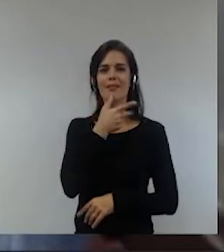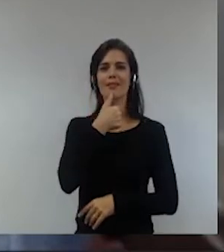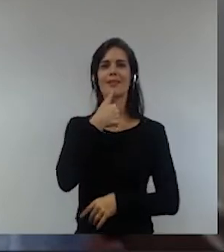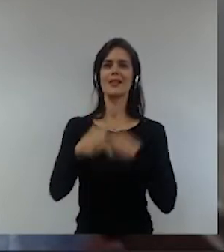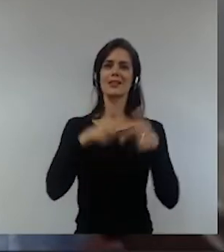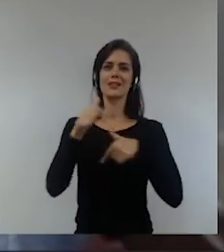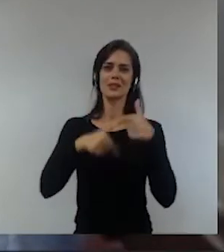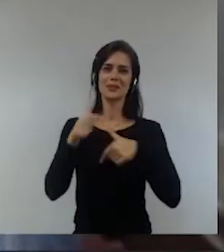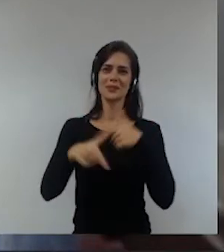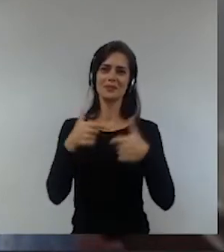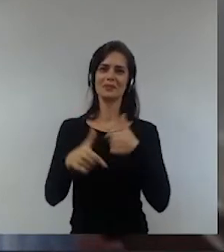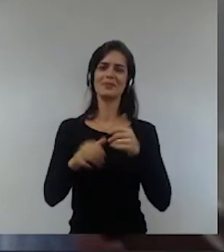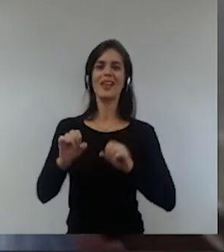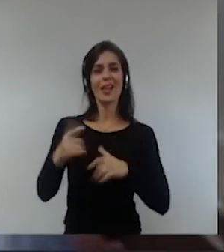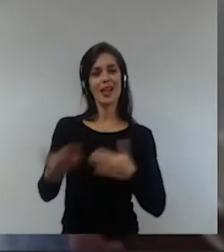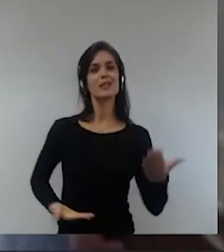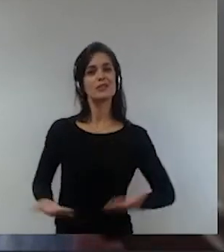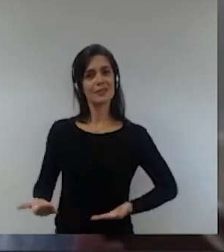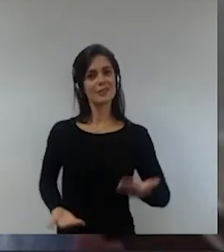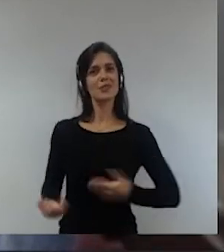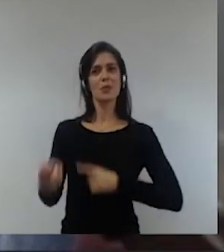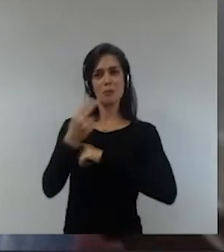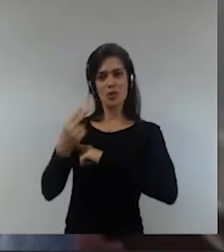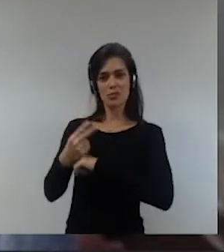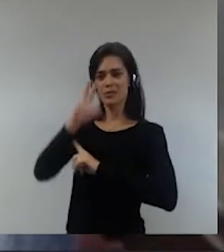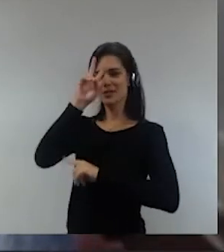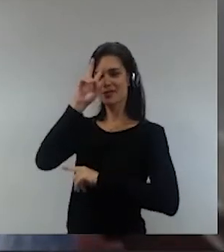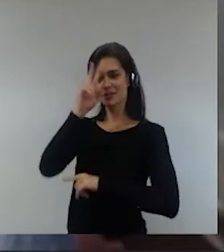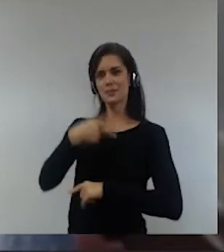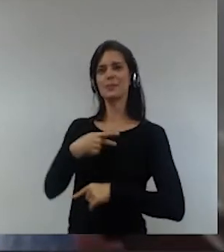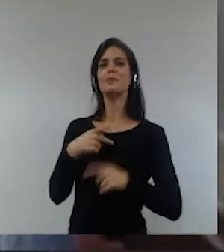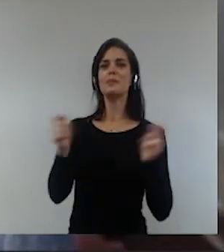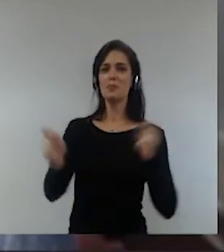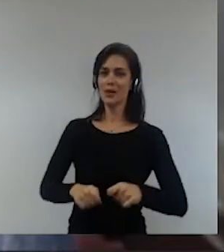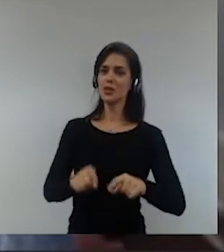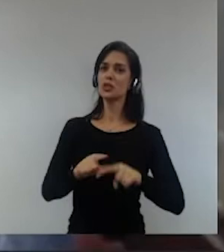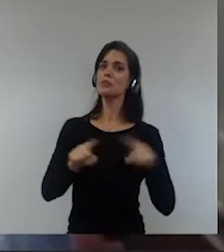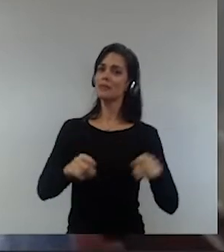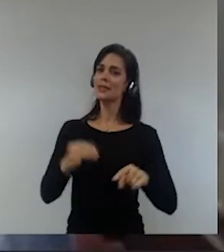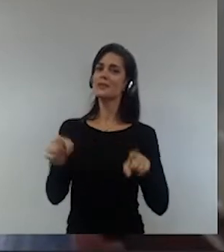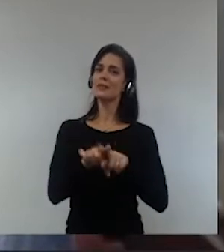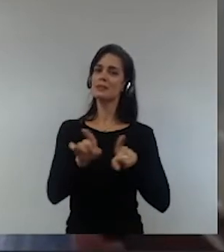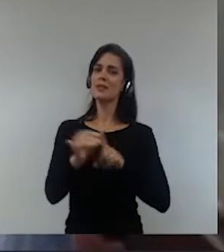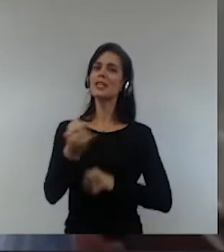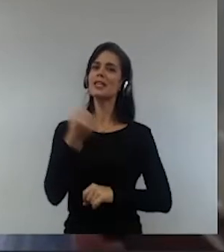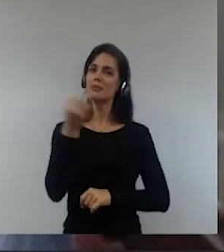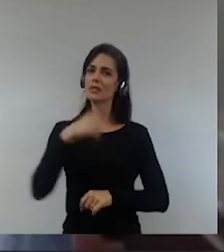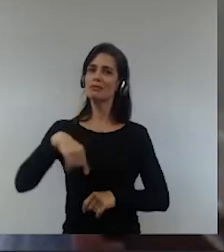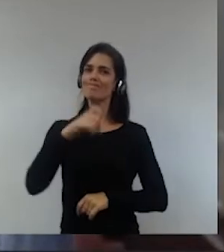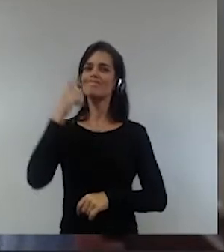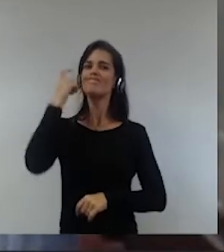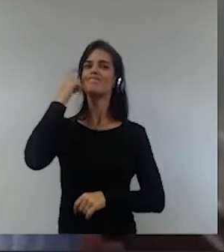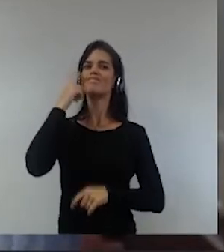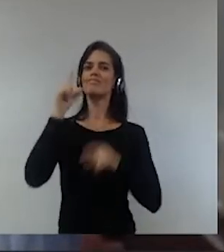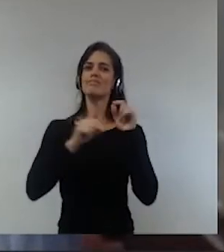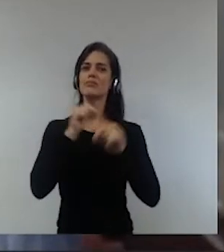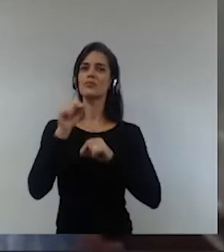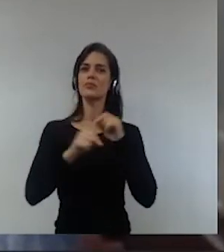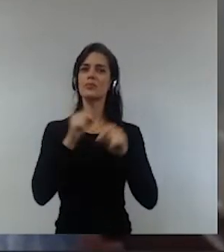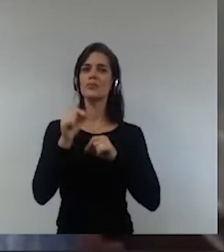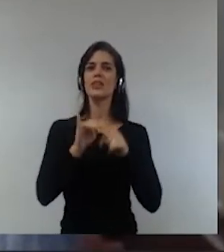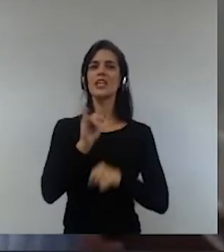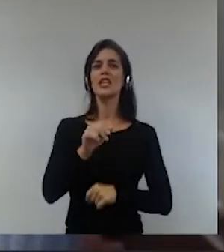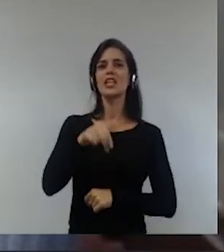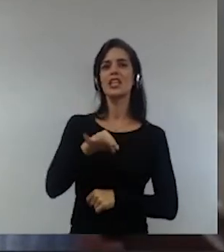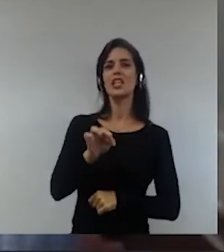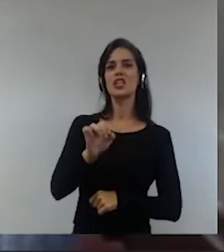para os servidores, o que mais pode ser obtido? Vejam que é muito importante nós pensarmos nas intimações